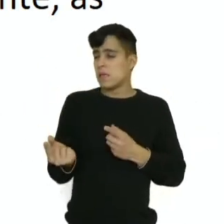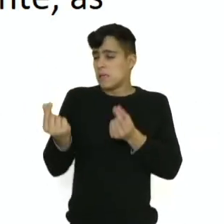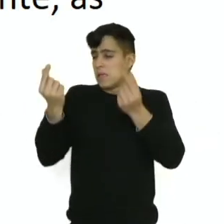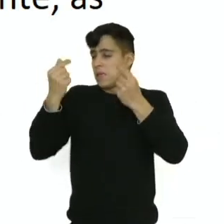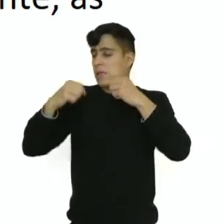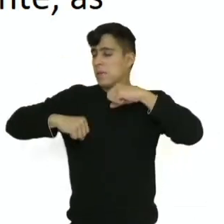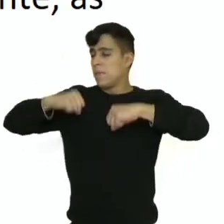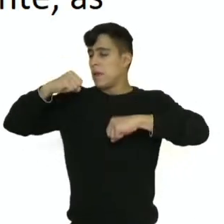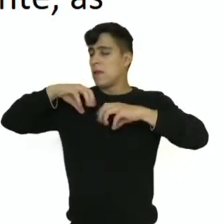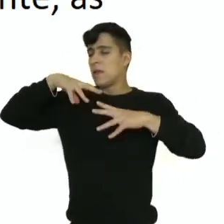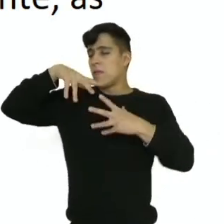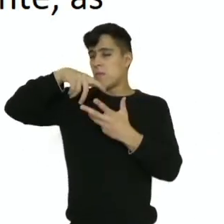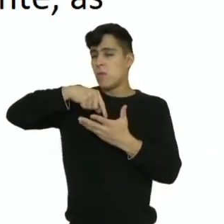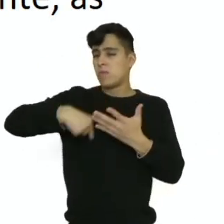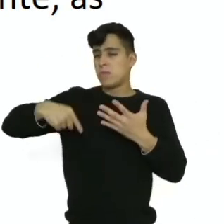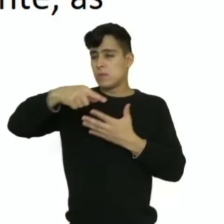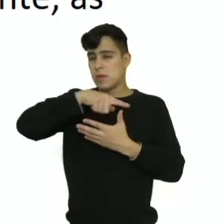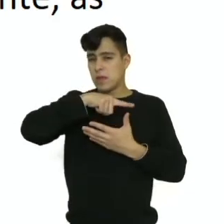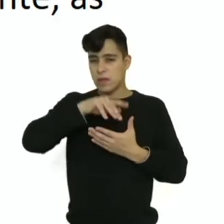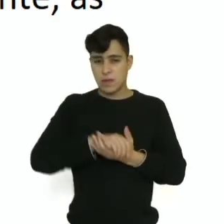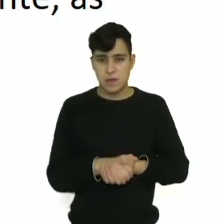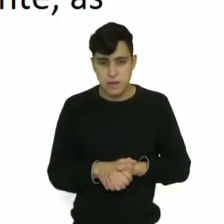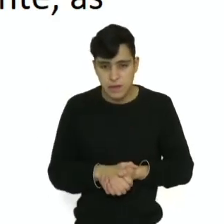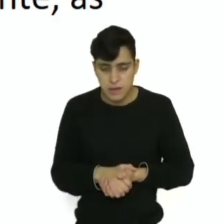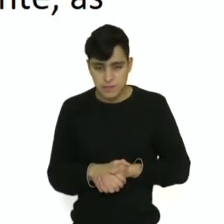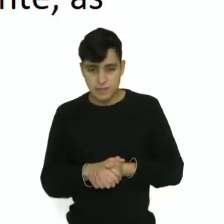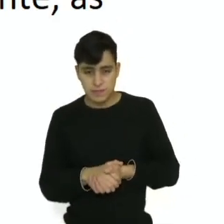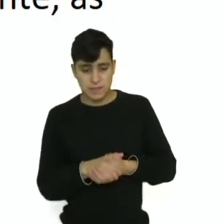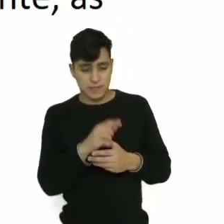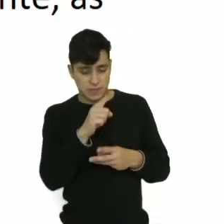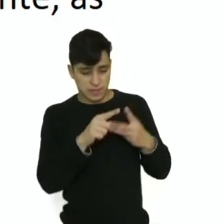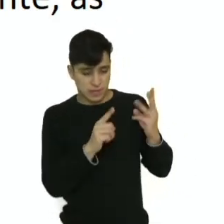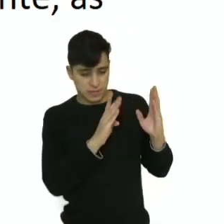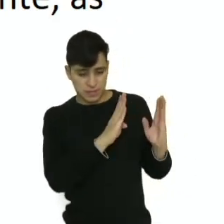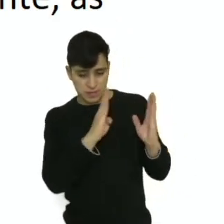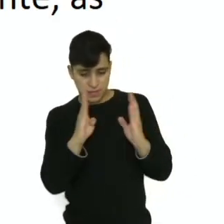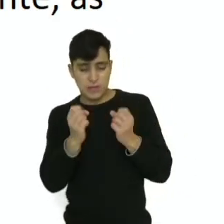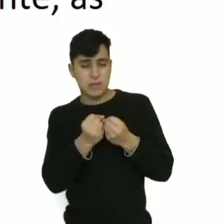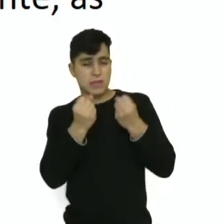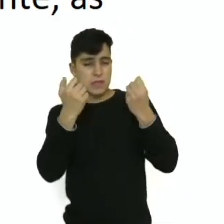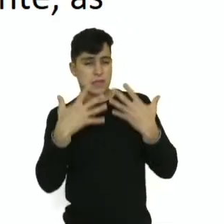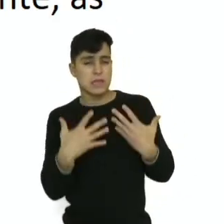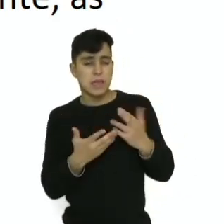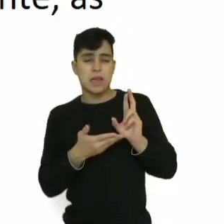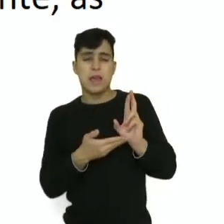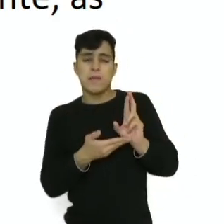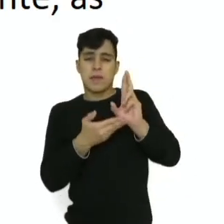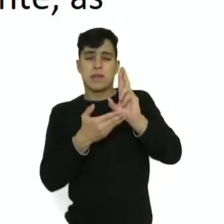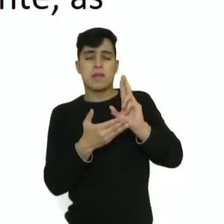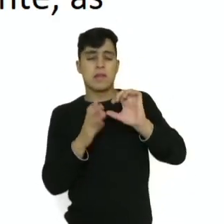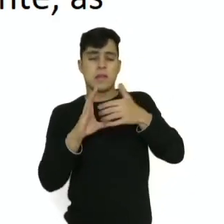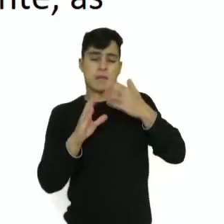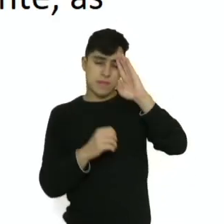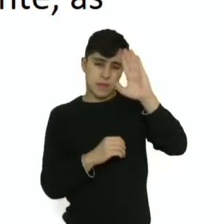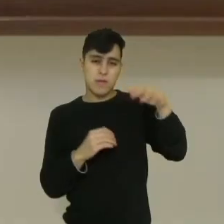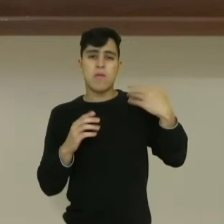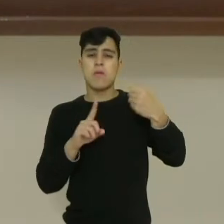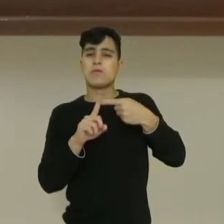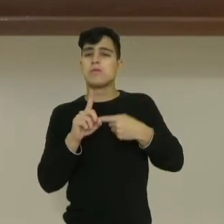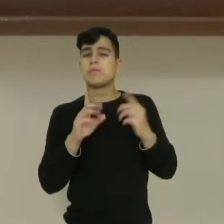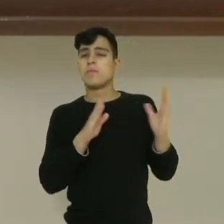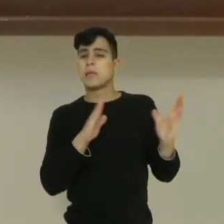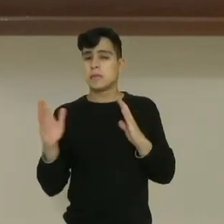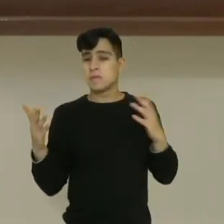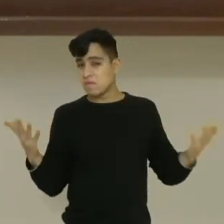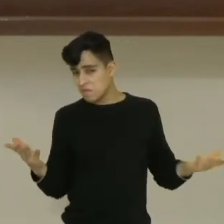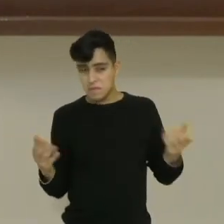corporações multinacionais. Essas 3 fases descritas representam características principais de qual período?